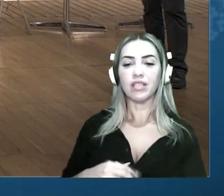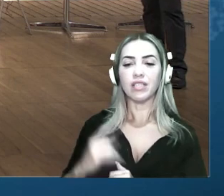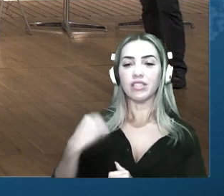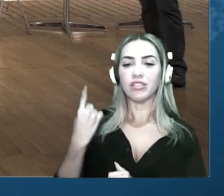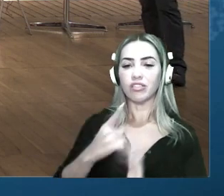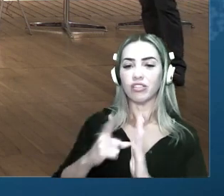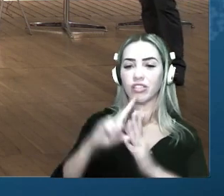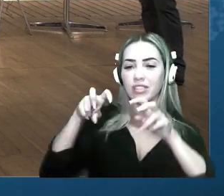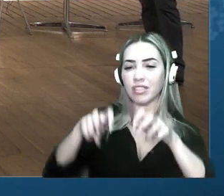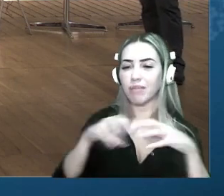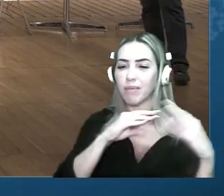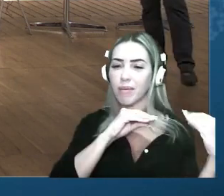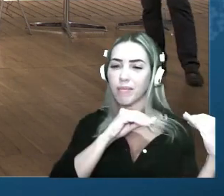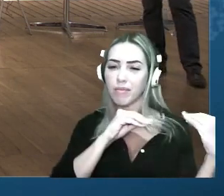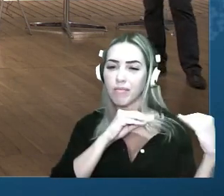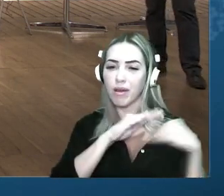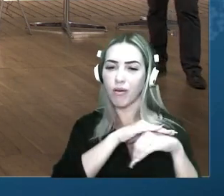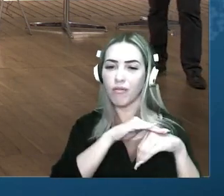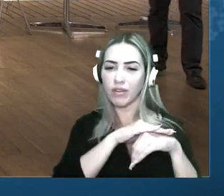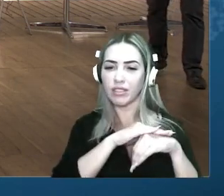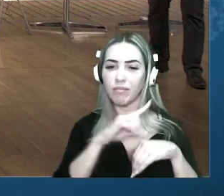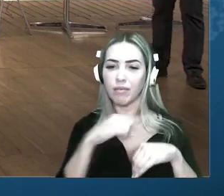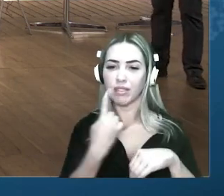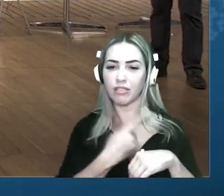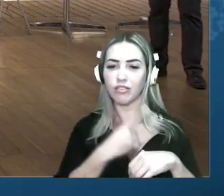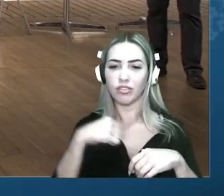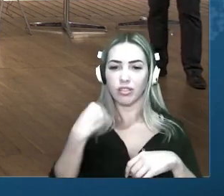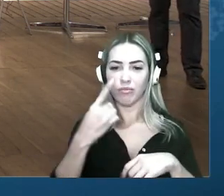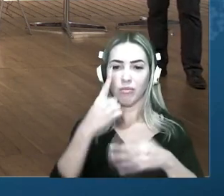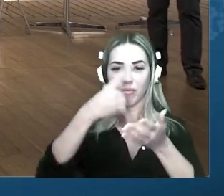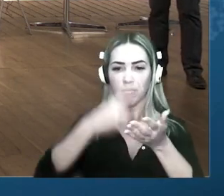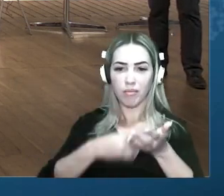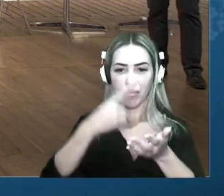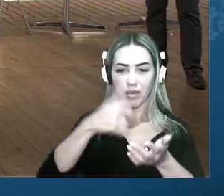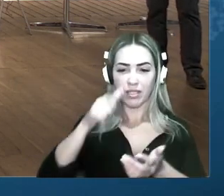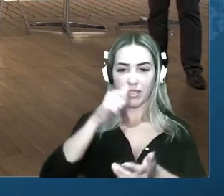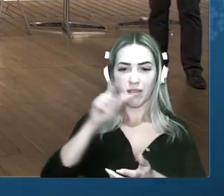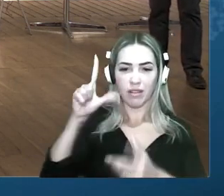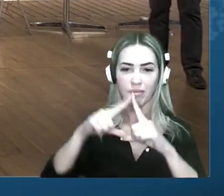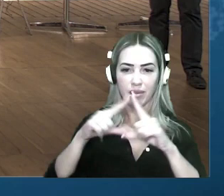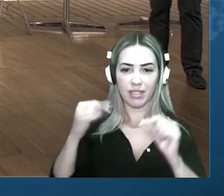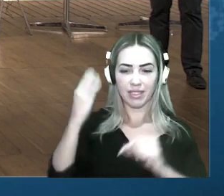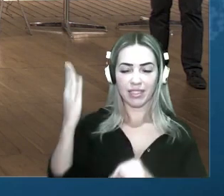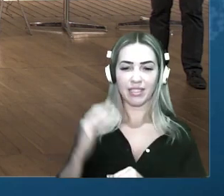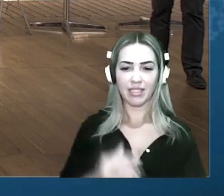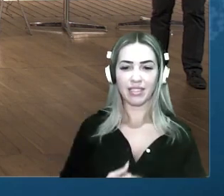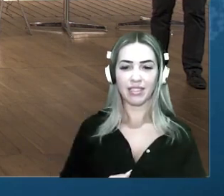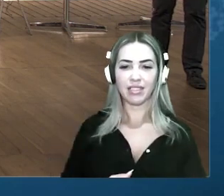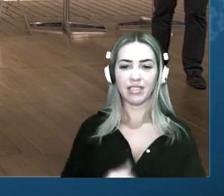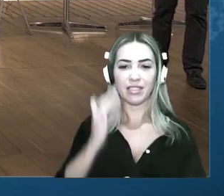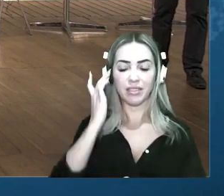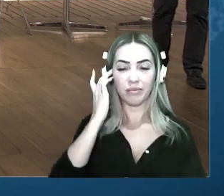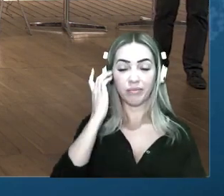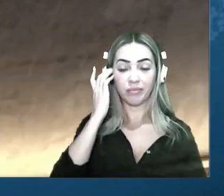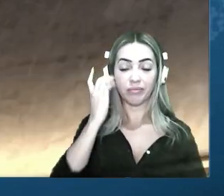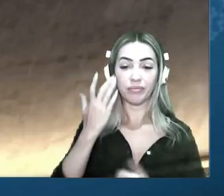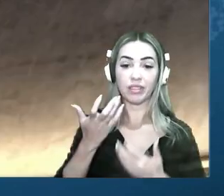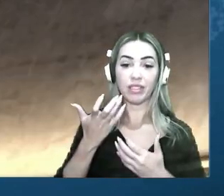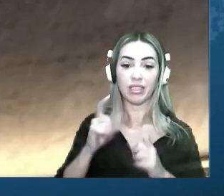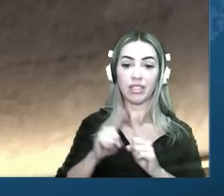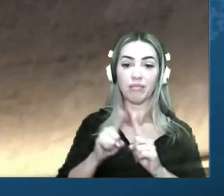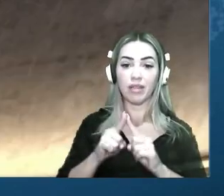canto, né? Mas a gente precisa pôr a conversa em dia, depois a gente marca uma cerveja lá em Brasília, né? E queria agradecer o convite também à